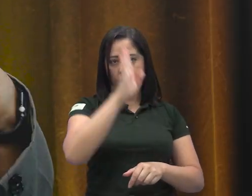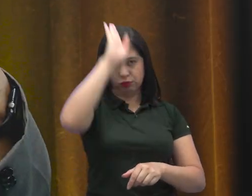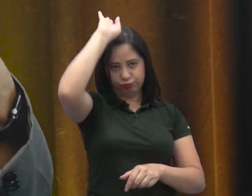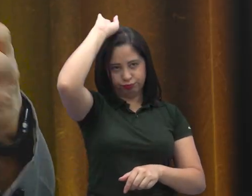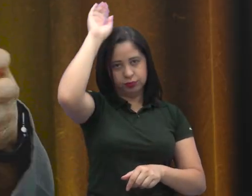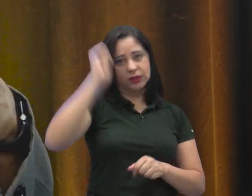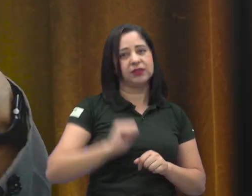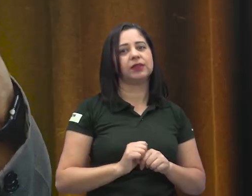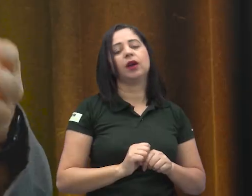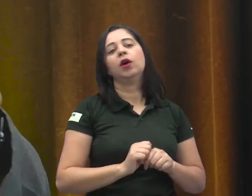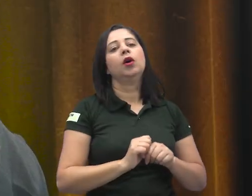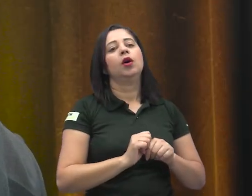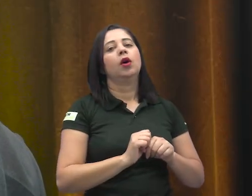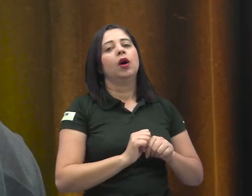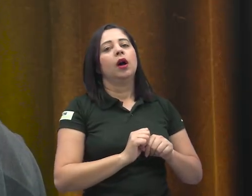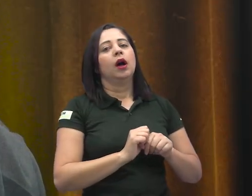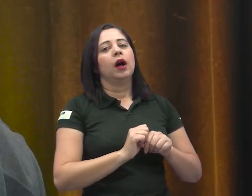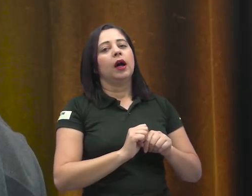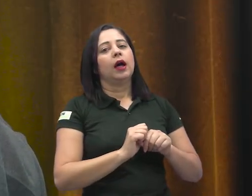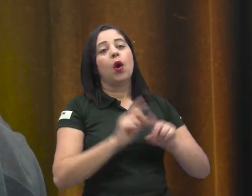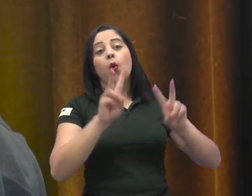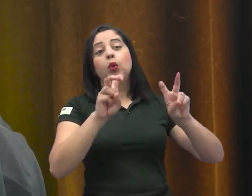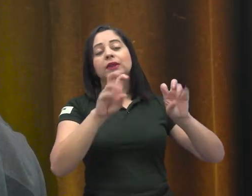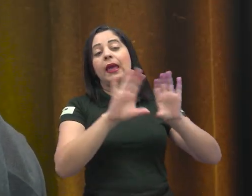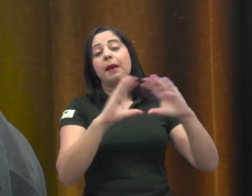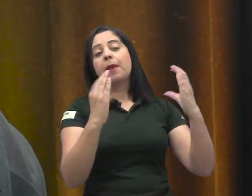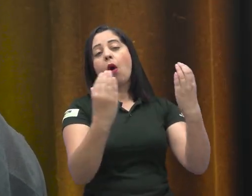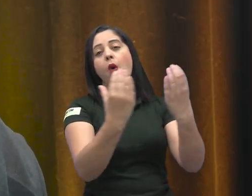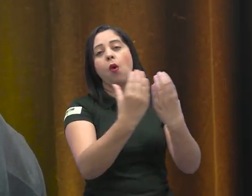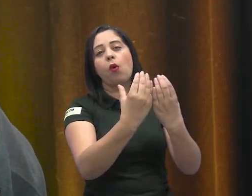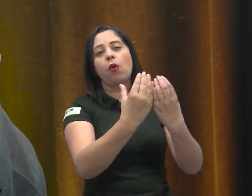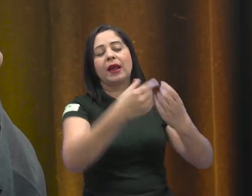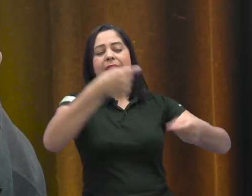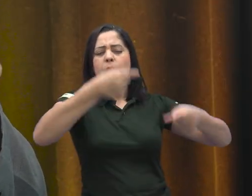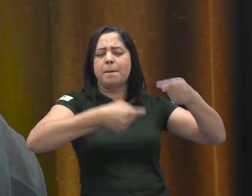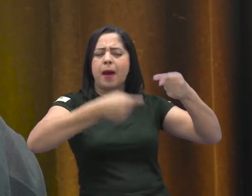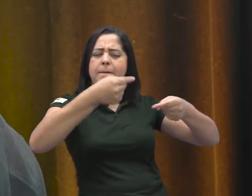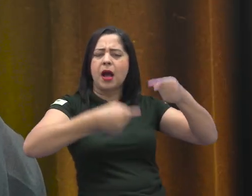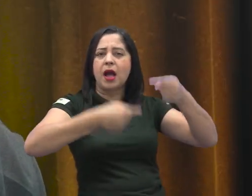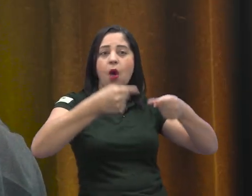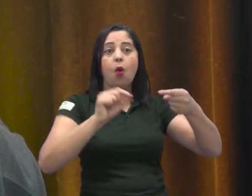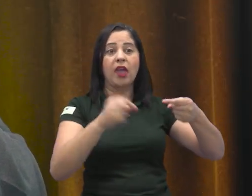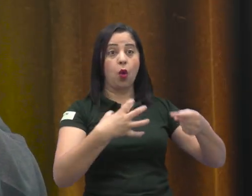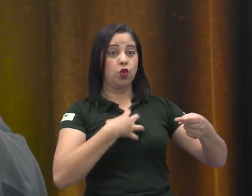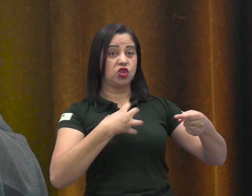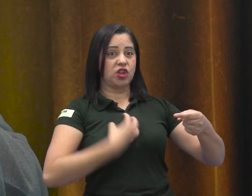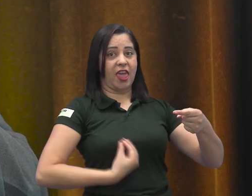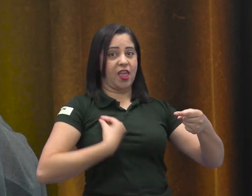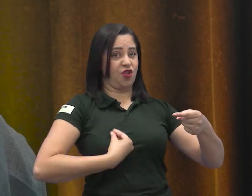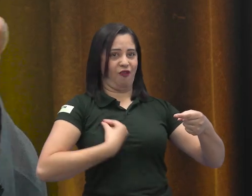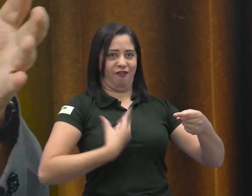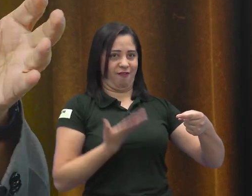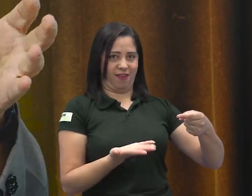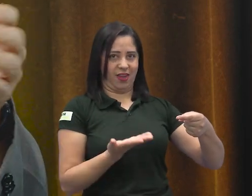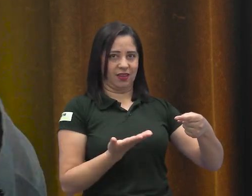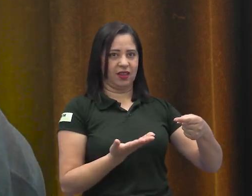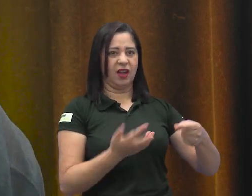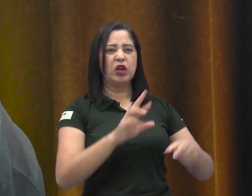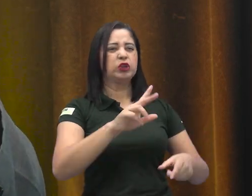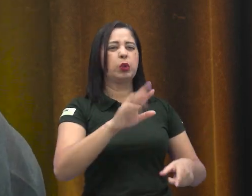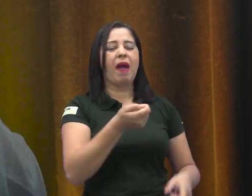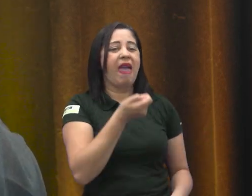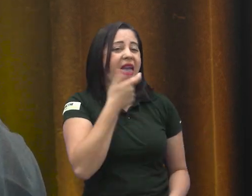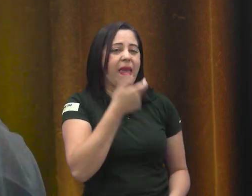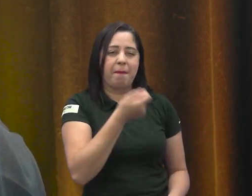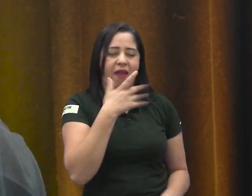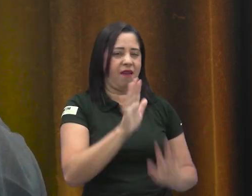que fez trabalho, pesquisa nessa área. E aí, o que foi muito debatido é isso, o estilo de vida. Nem tanto remédios,